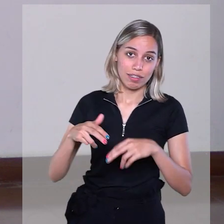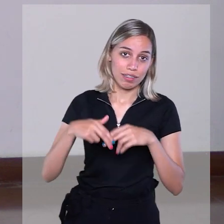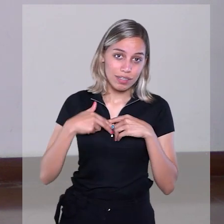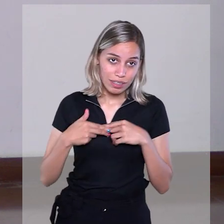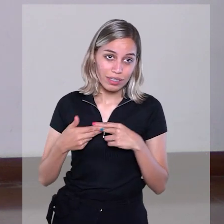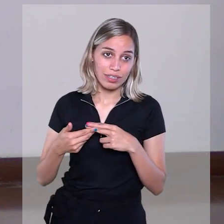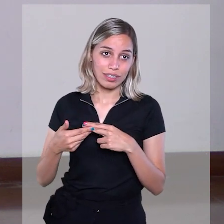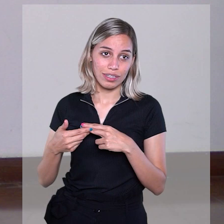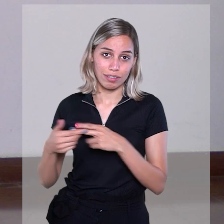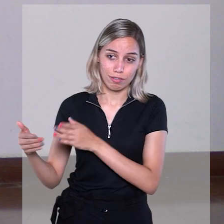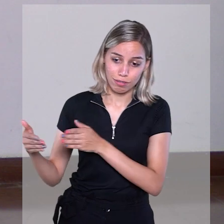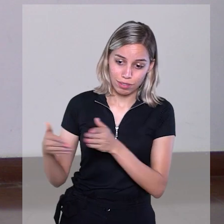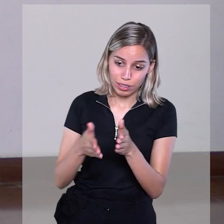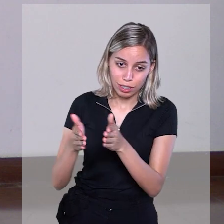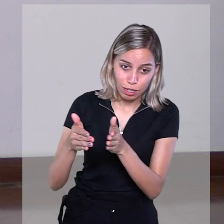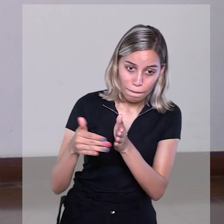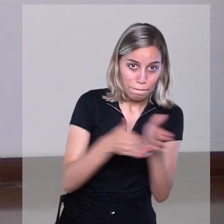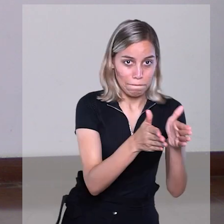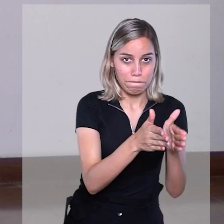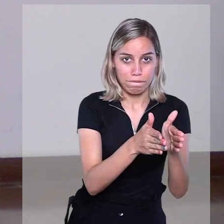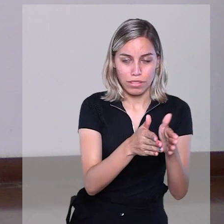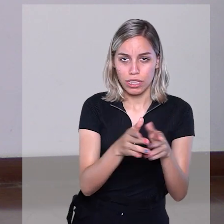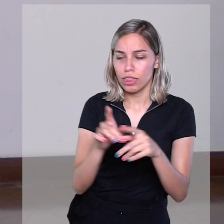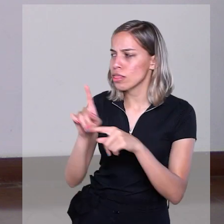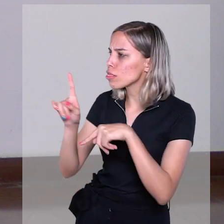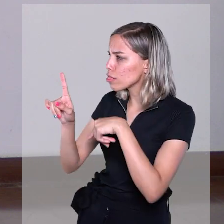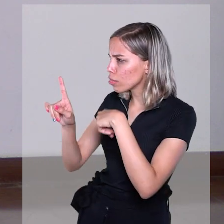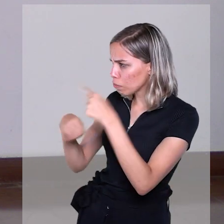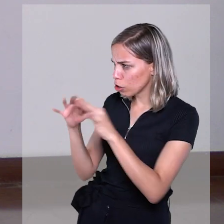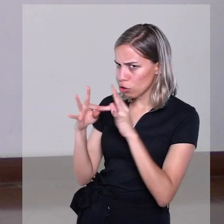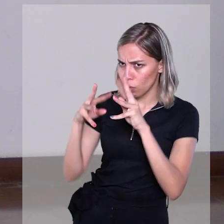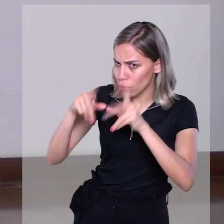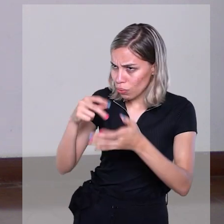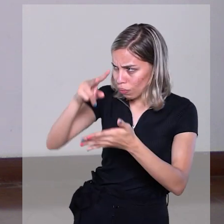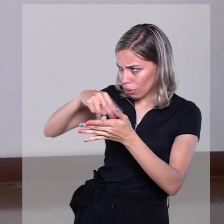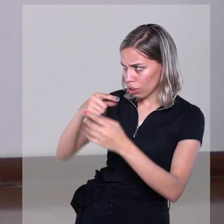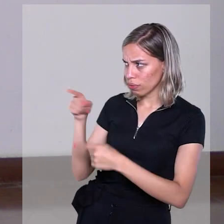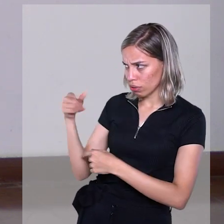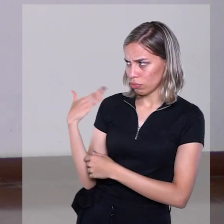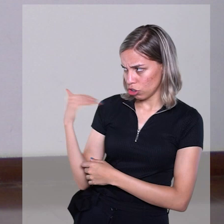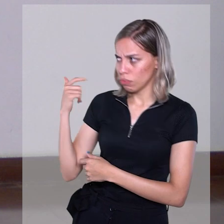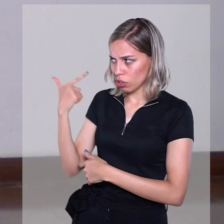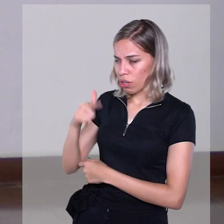aqui. Tá bom, combinado. E eu conto, porque isso me comove. Porque eu poder